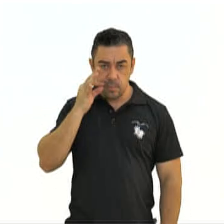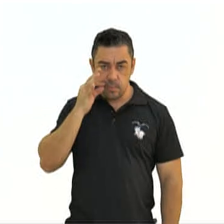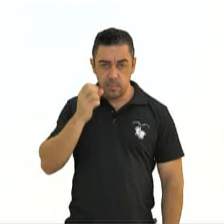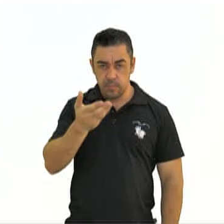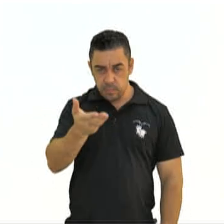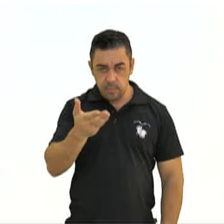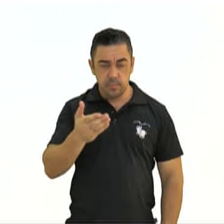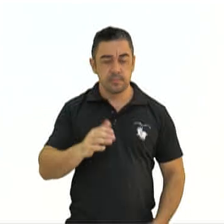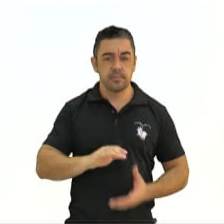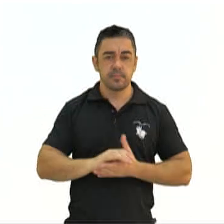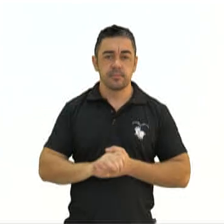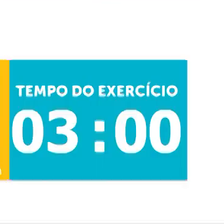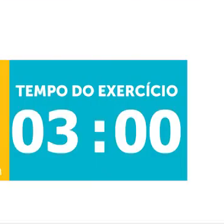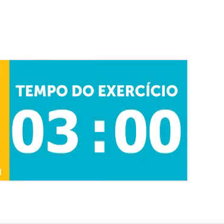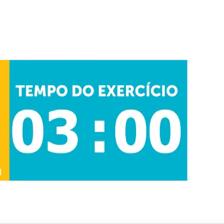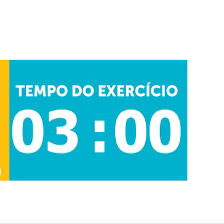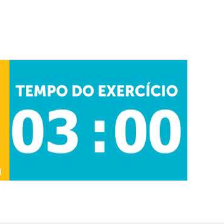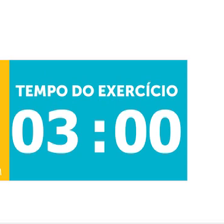Deixo com você e a gente já volta.